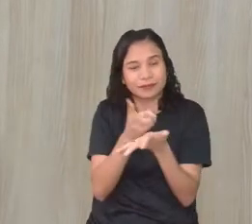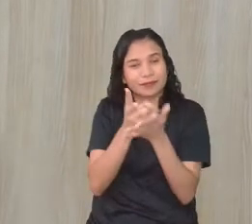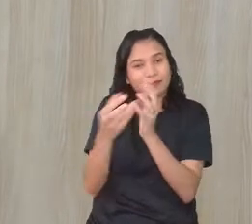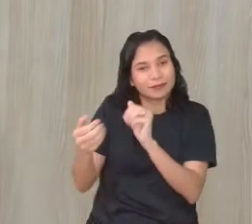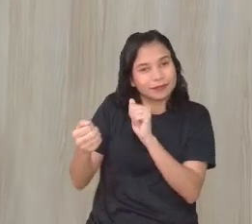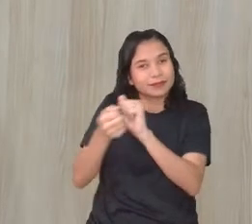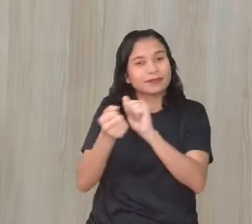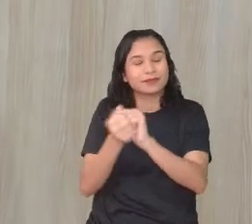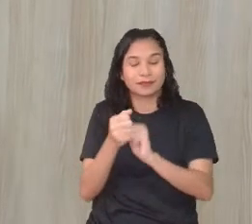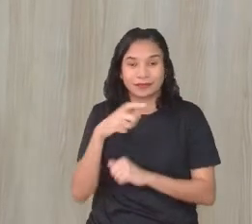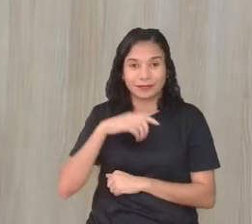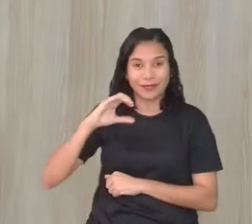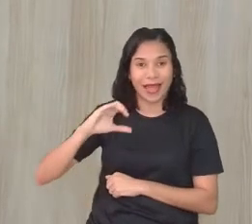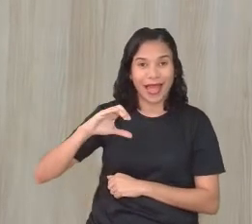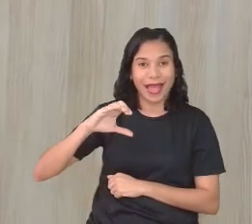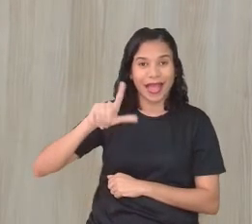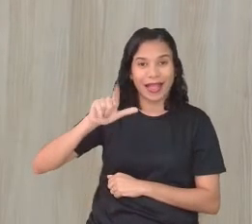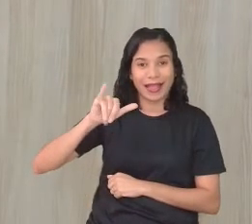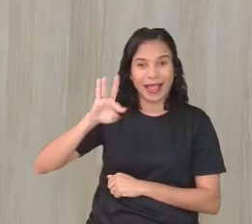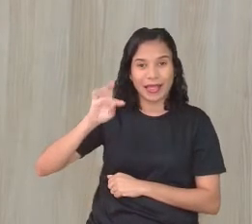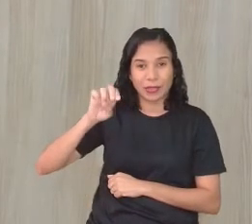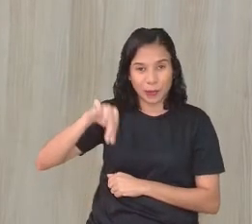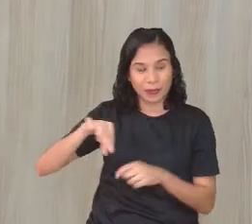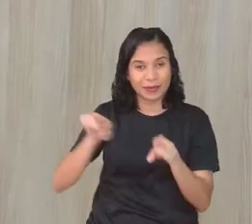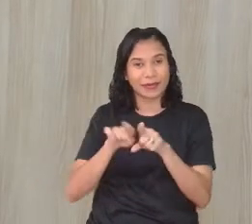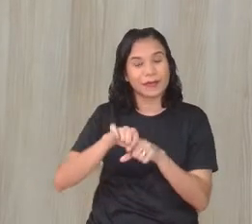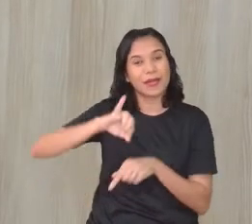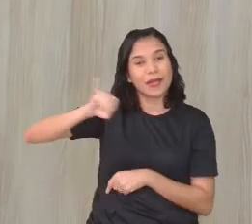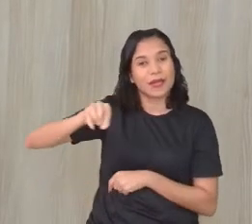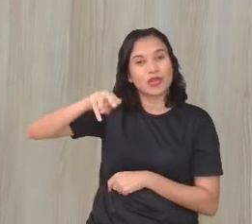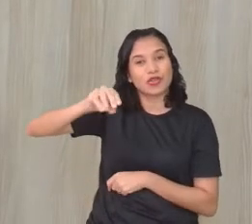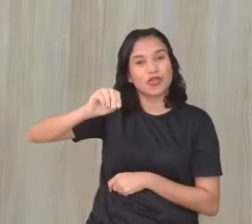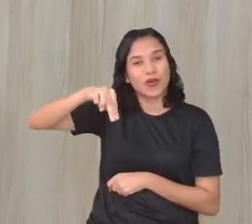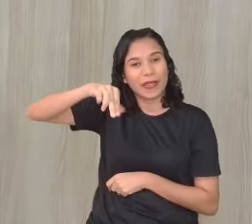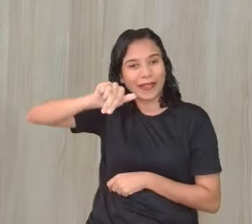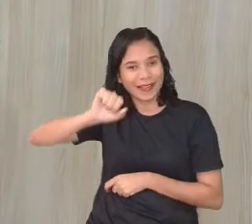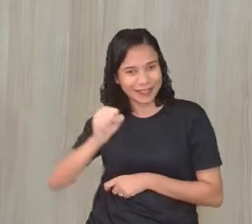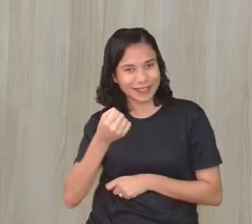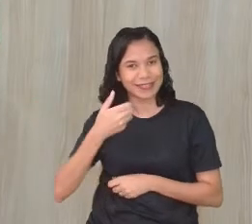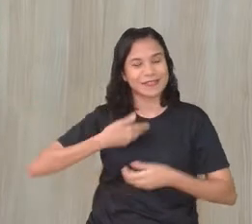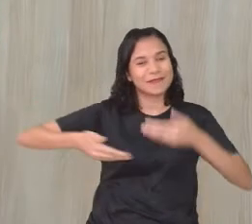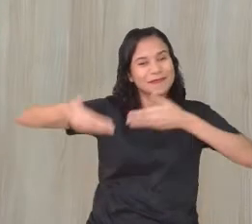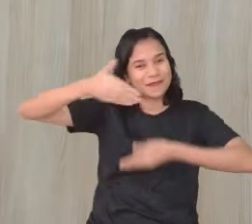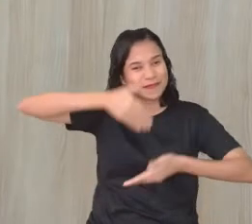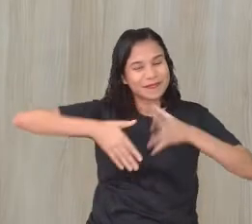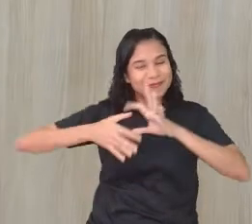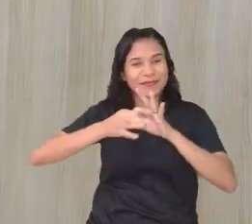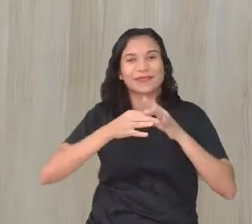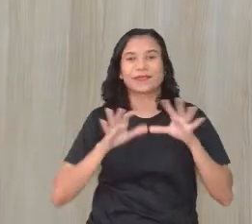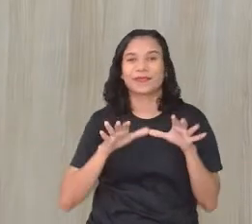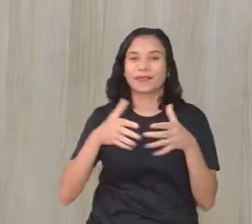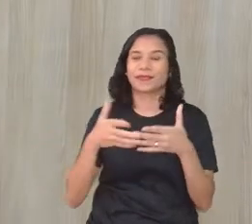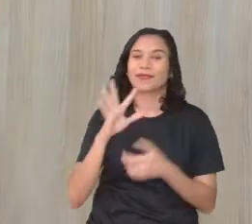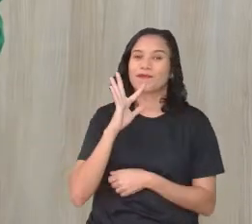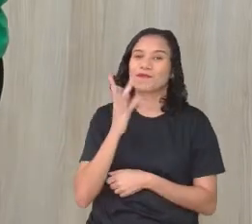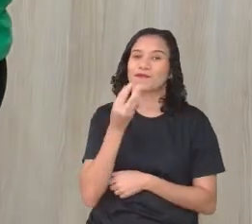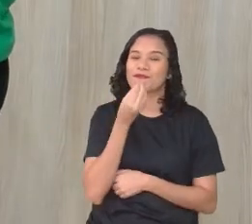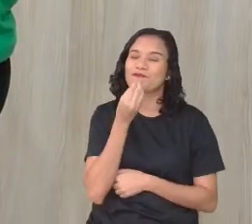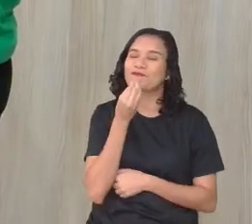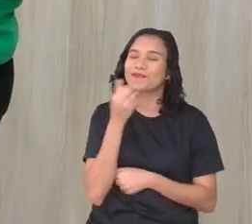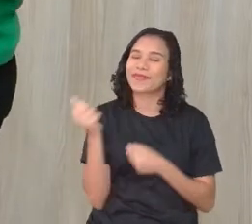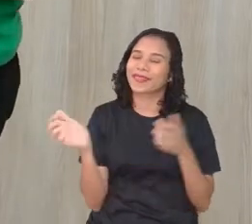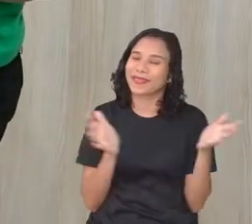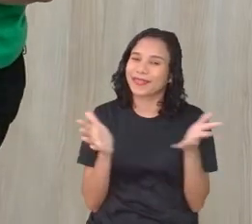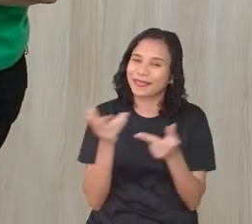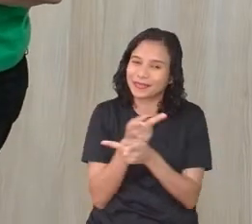conosco aqui, Cleiton e Jonatas, eles fazem parte dessa equipe que torna esse conhecimento